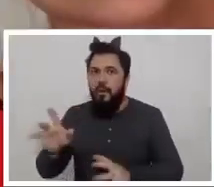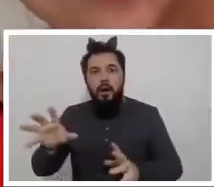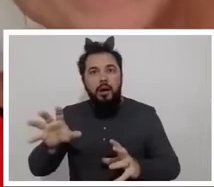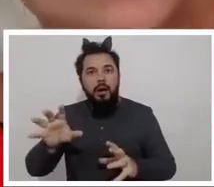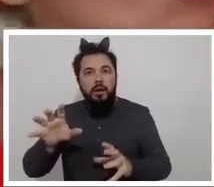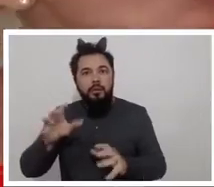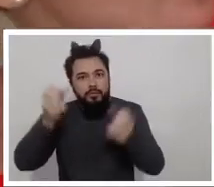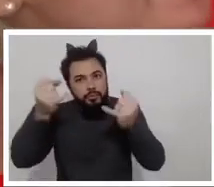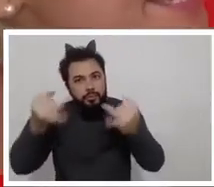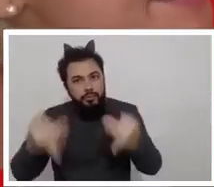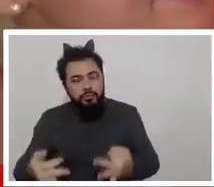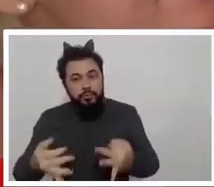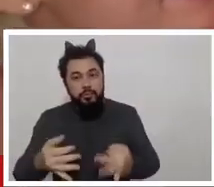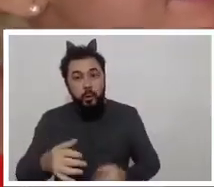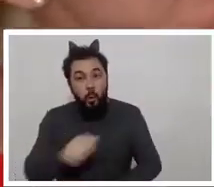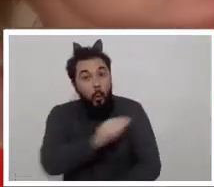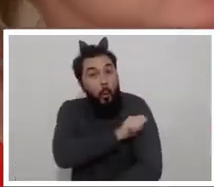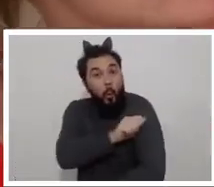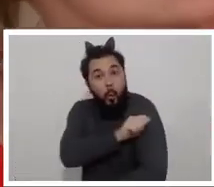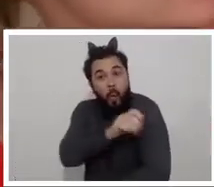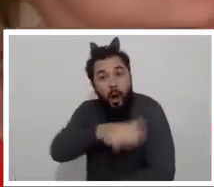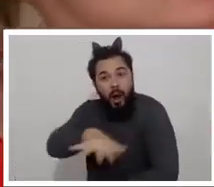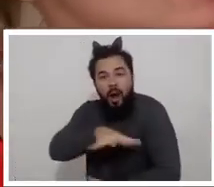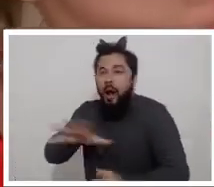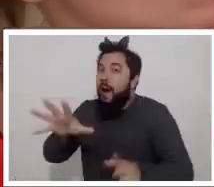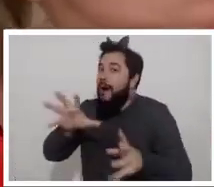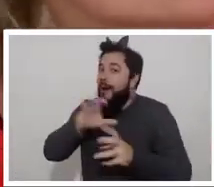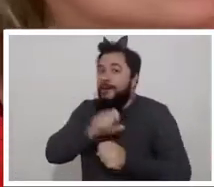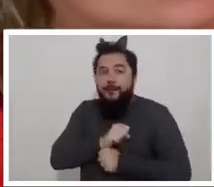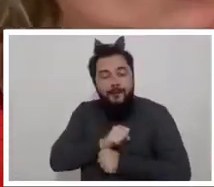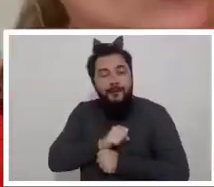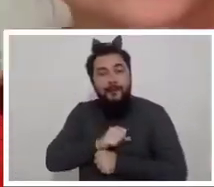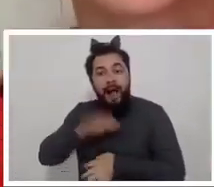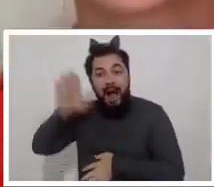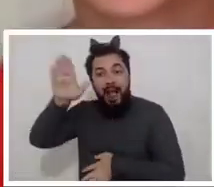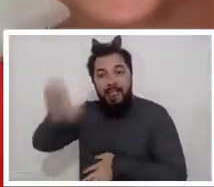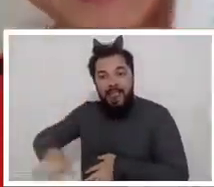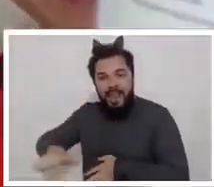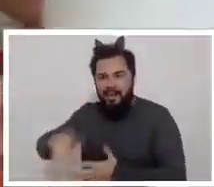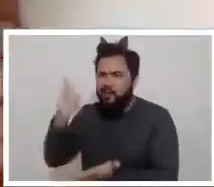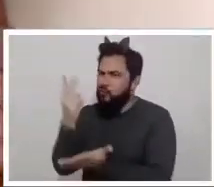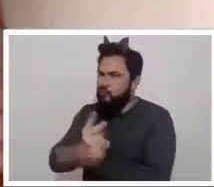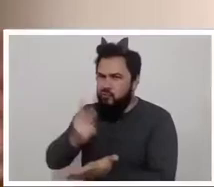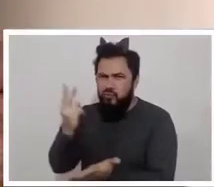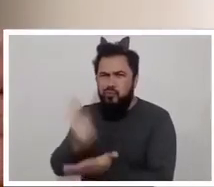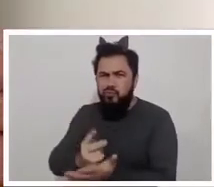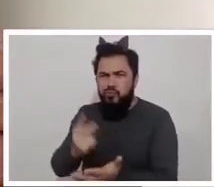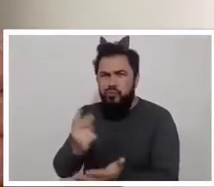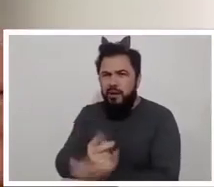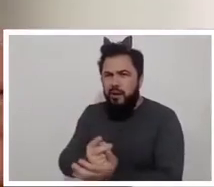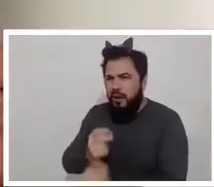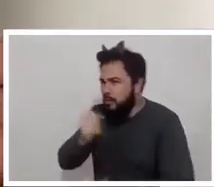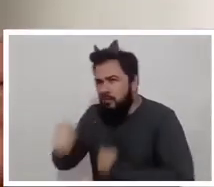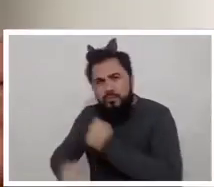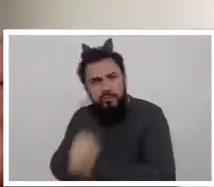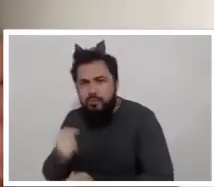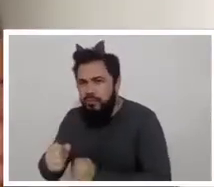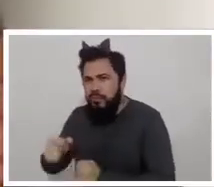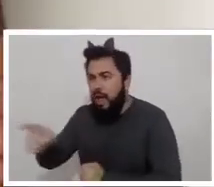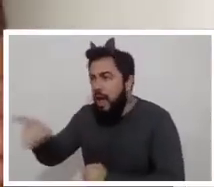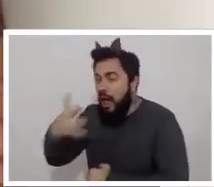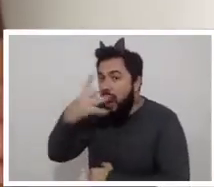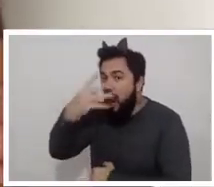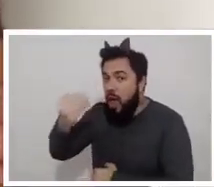a turma do role ideia que brincaram de caçar lobos sobreviver tarde de novo a foto da